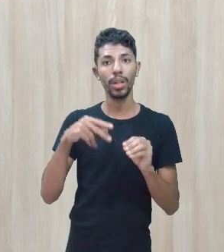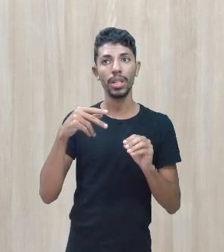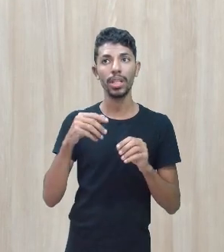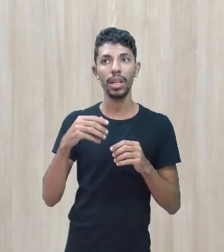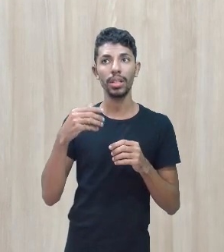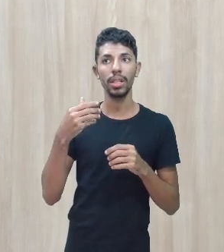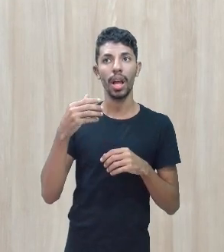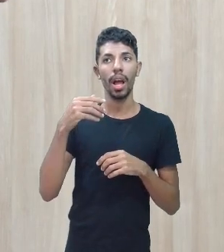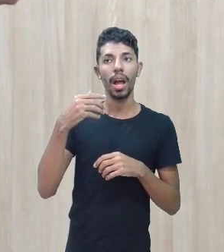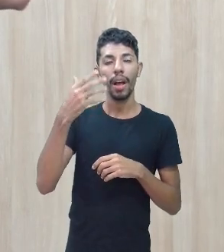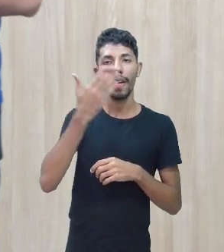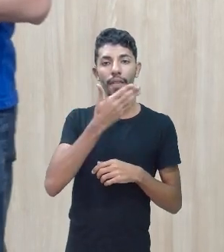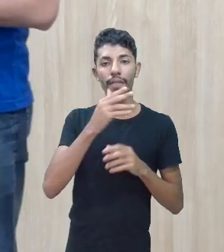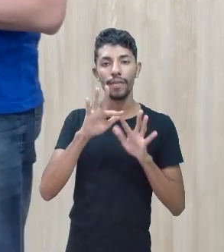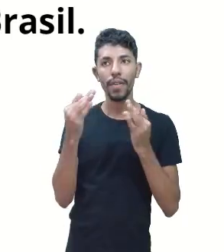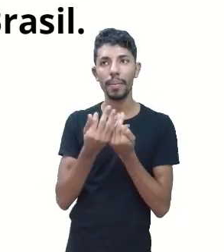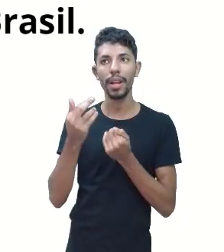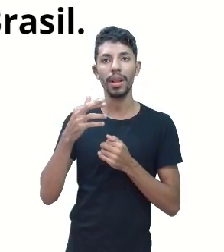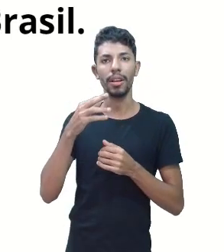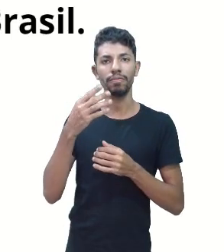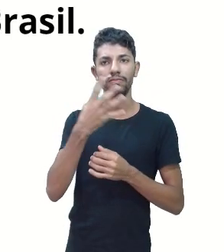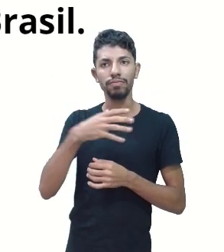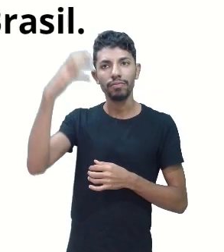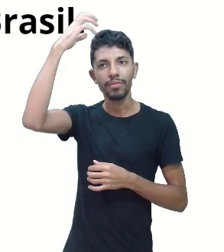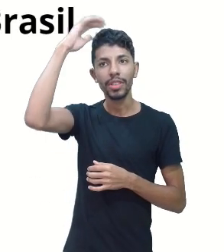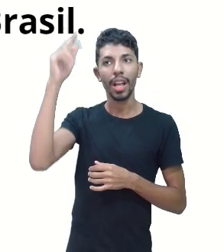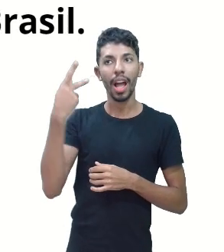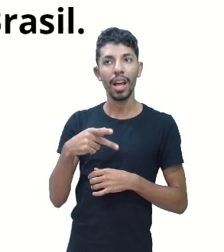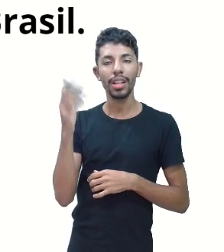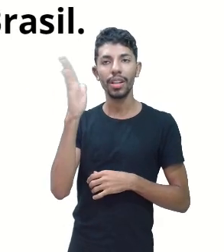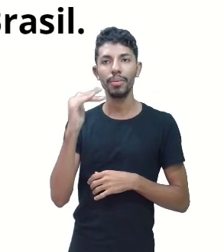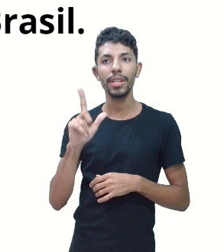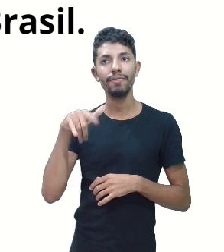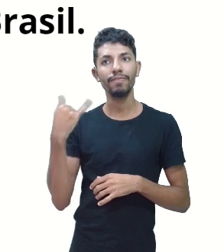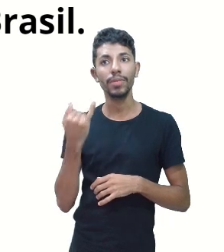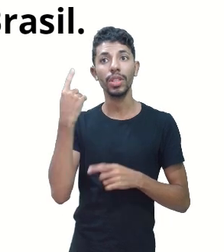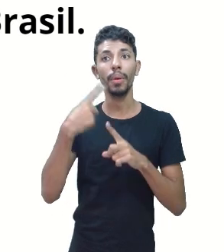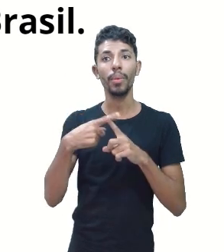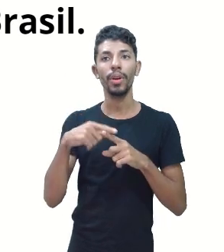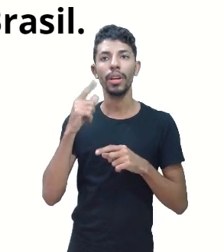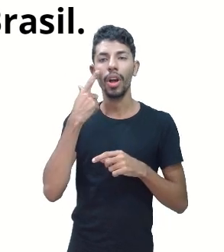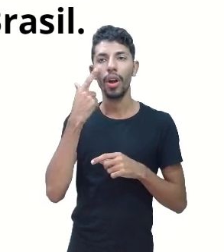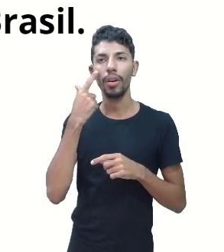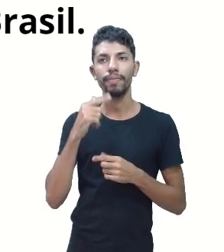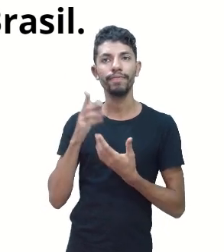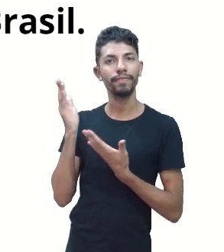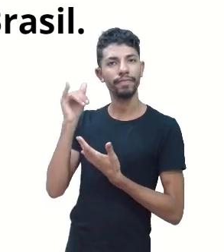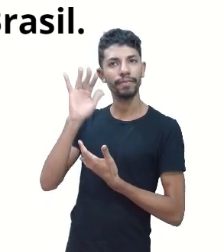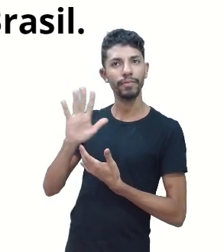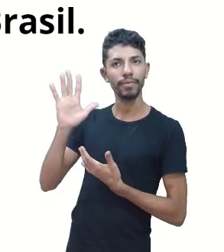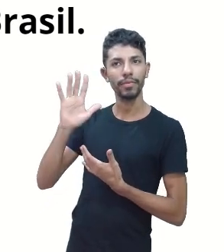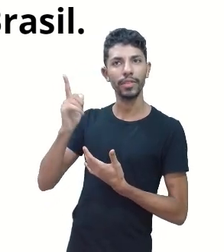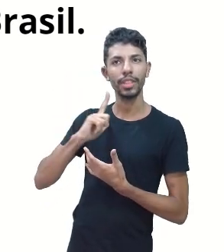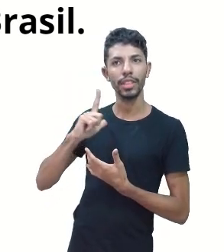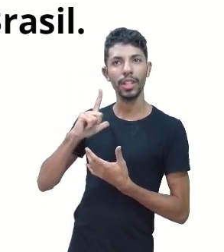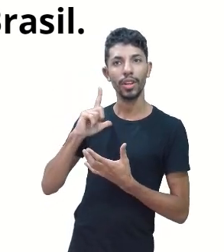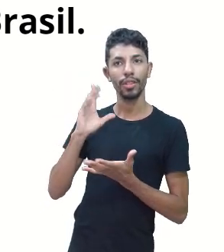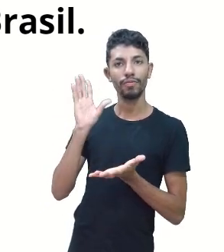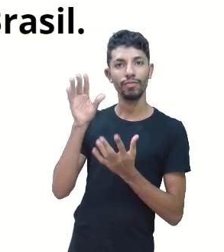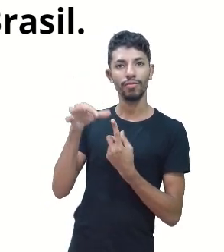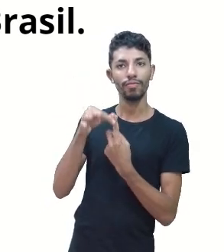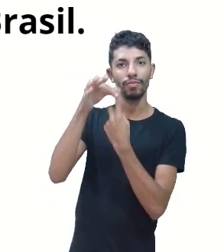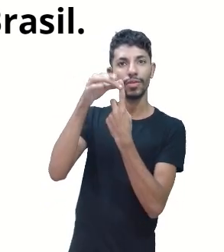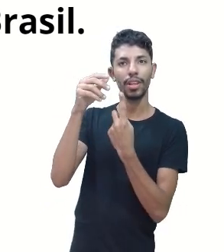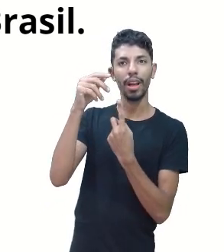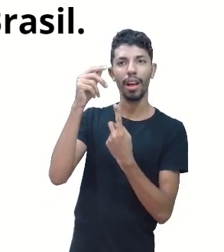independência. Por quê? A gente tem aqui uma representação, né, um embarque da família real portuguesa, do autor desconhecido, onde tem lá o Dom João no centro da imagem,